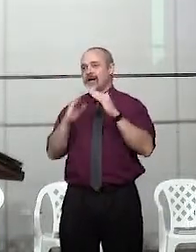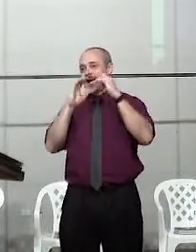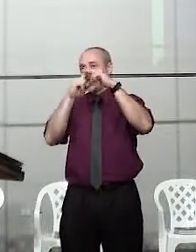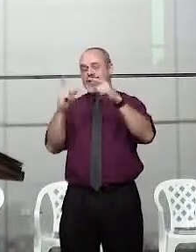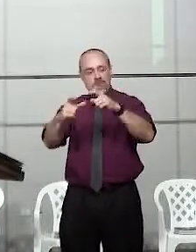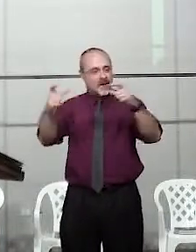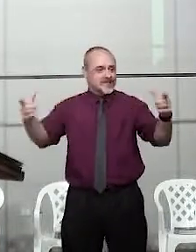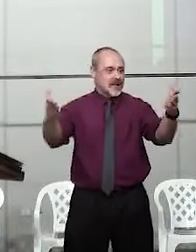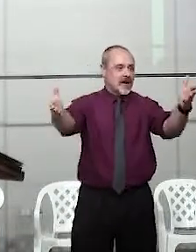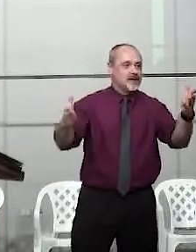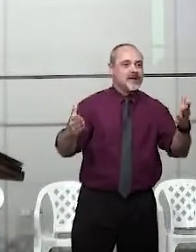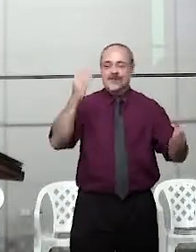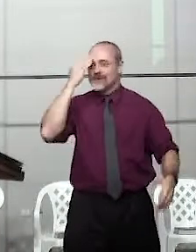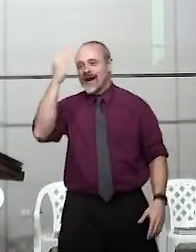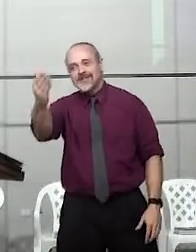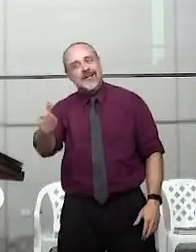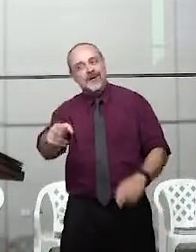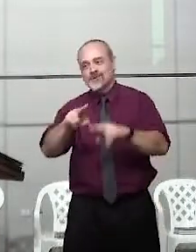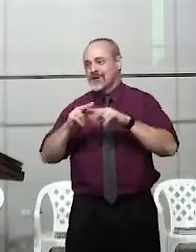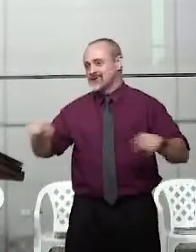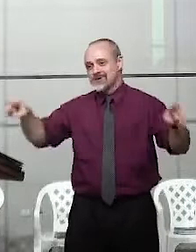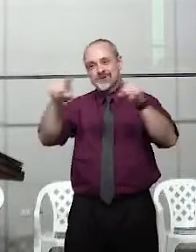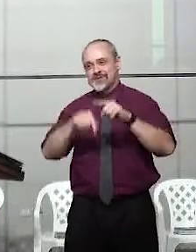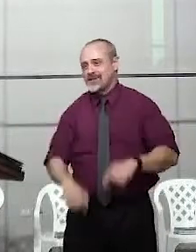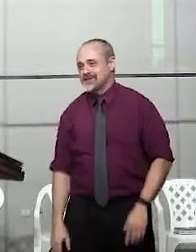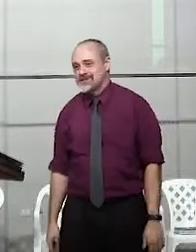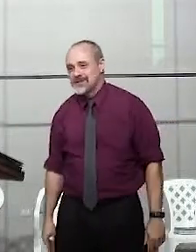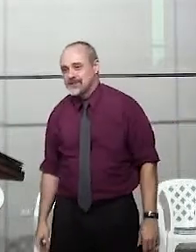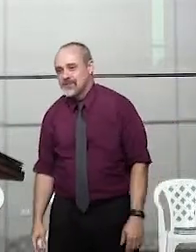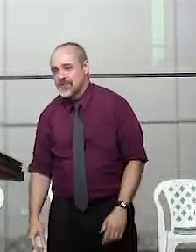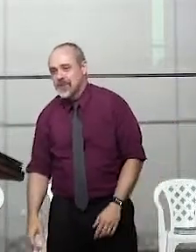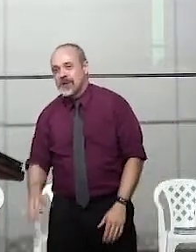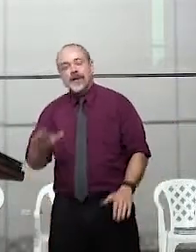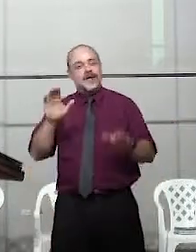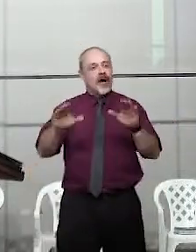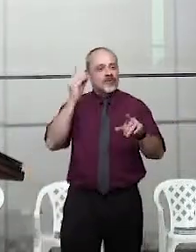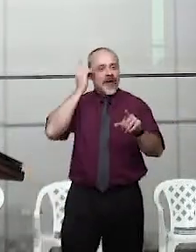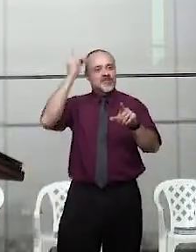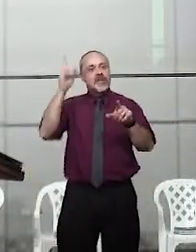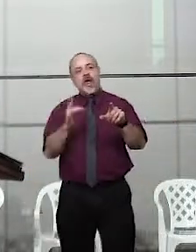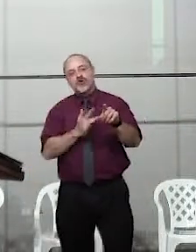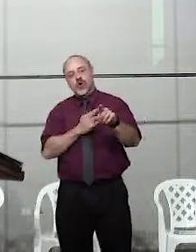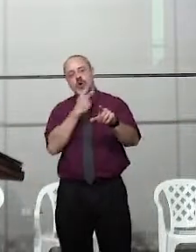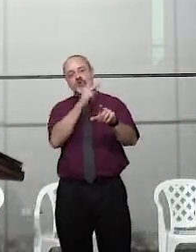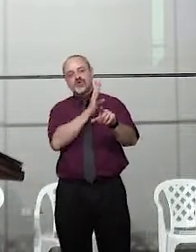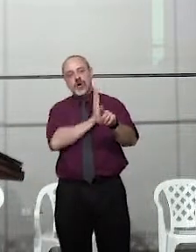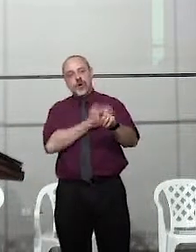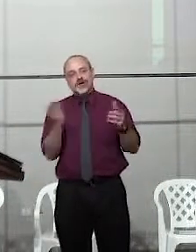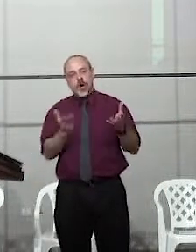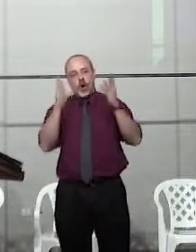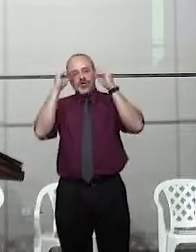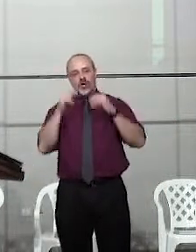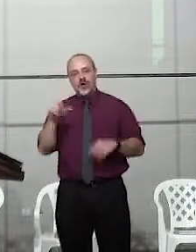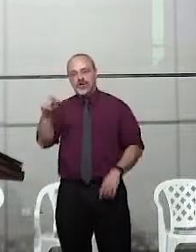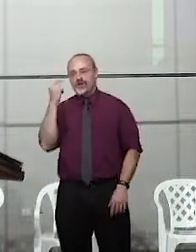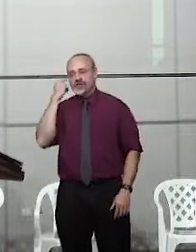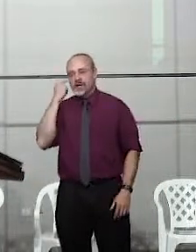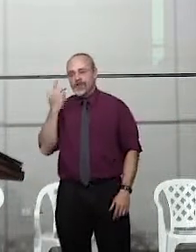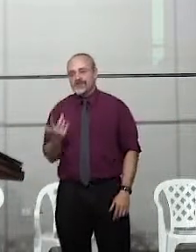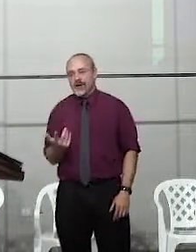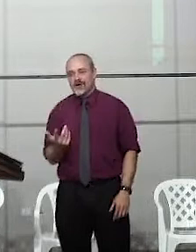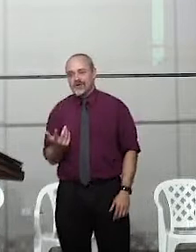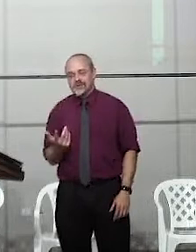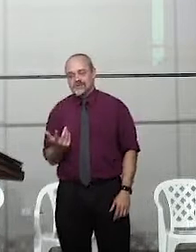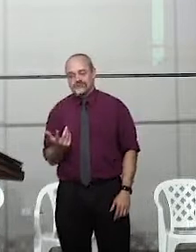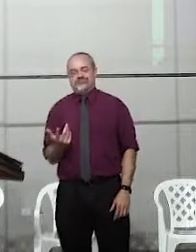ajudando aqui na igreja para crescer. Graças a Deus por causa de vocês. E talvez Deus tocou no seu coração hoje à noite e você